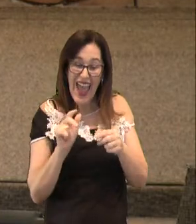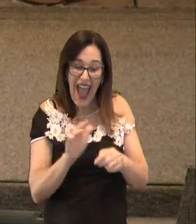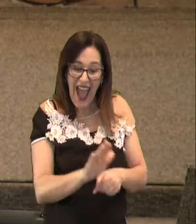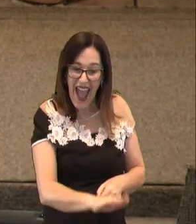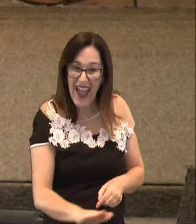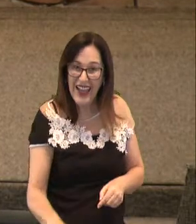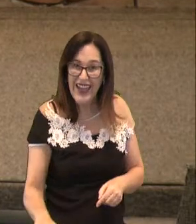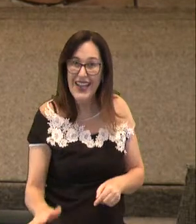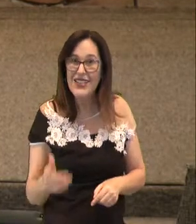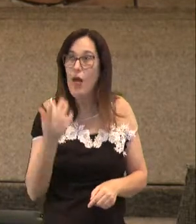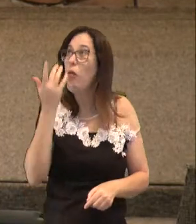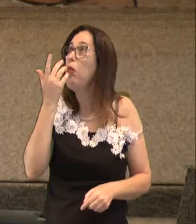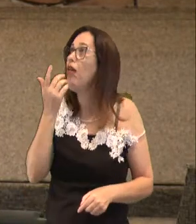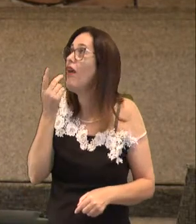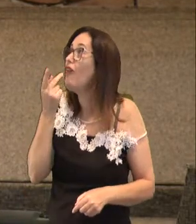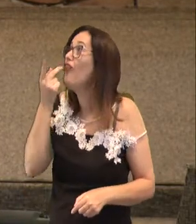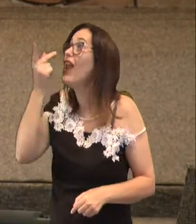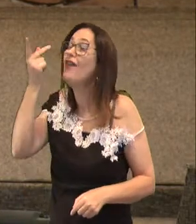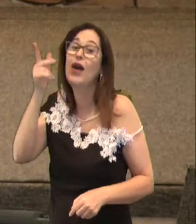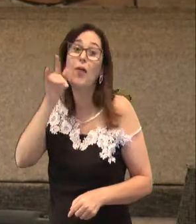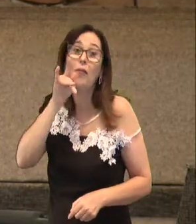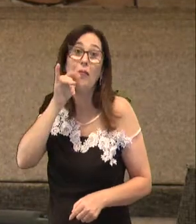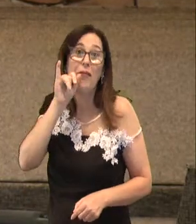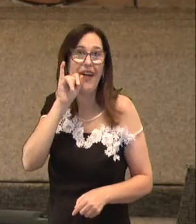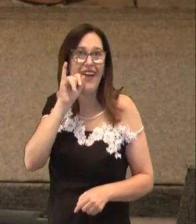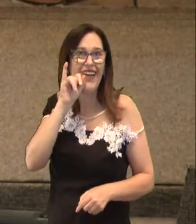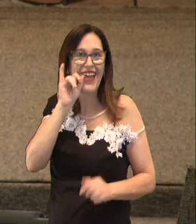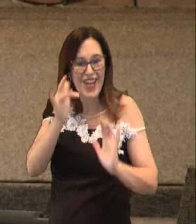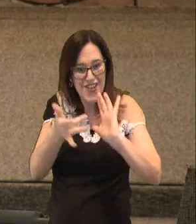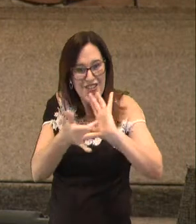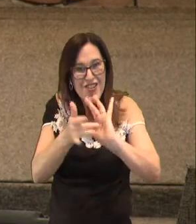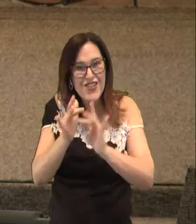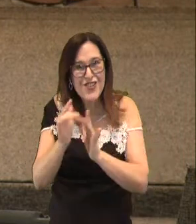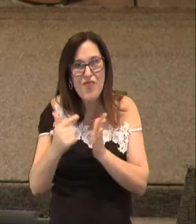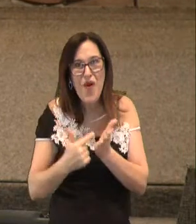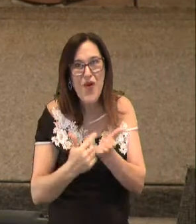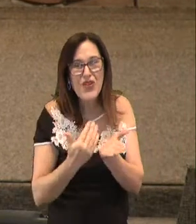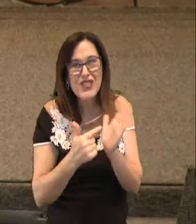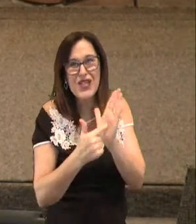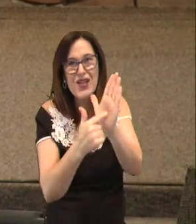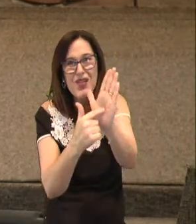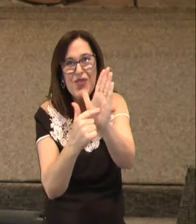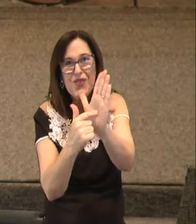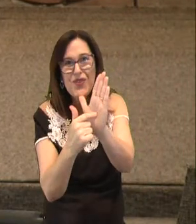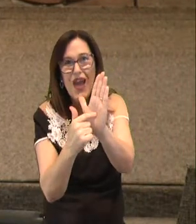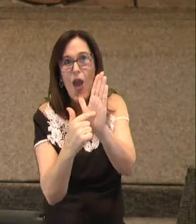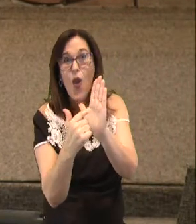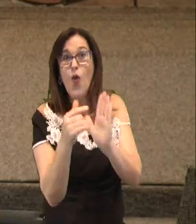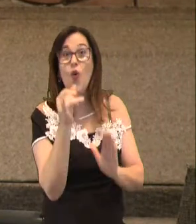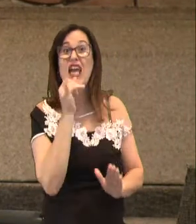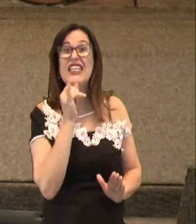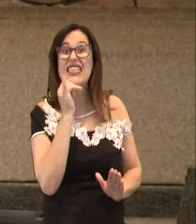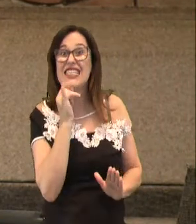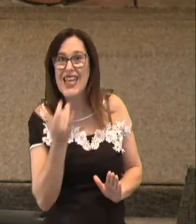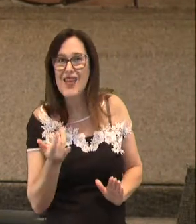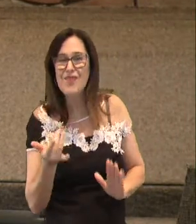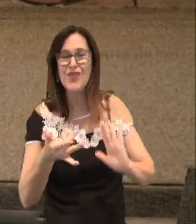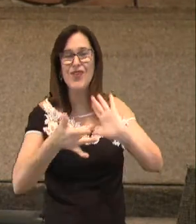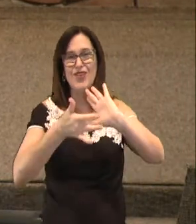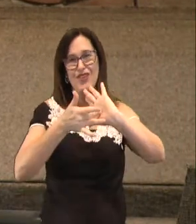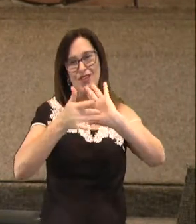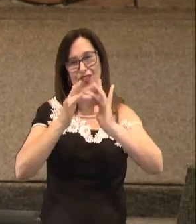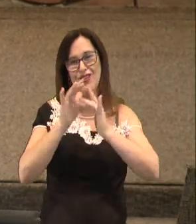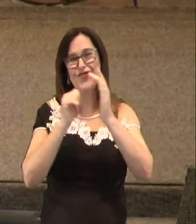ao Pai. Perceba então Jesus iniciando esse modelo de oração, mostrando que Deus é